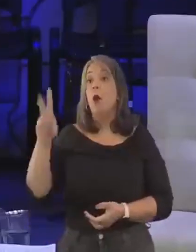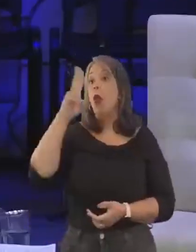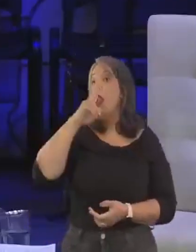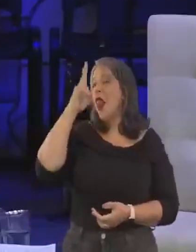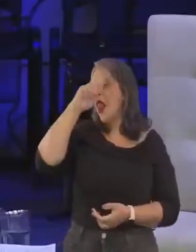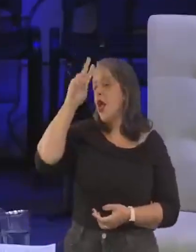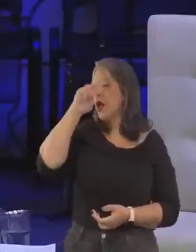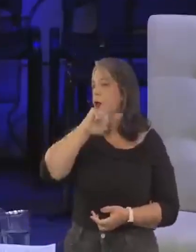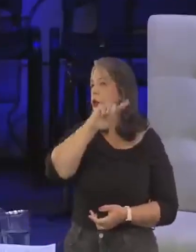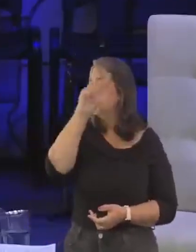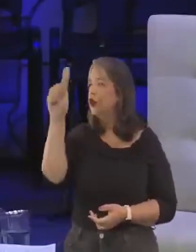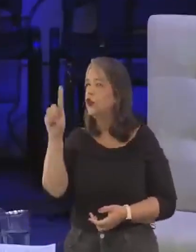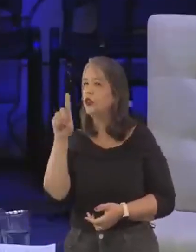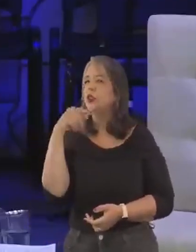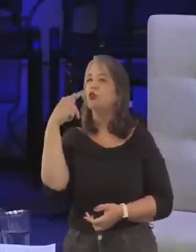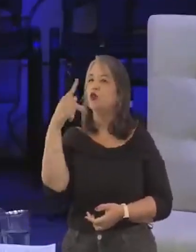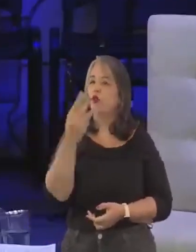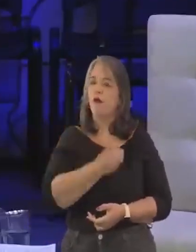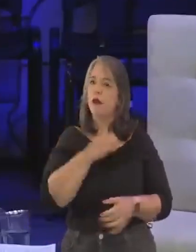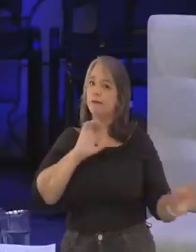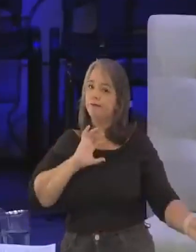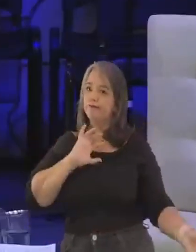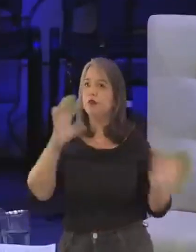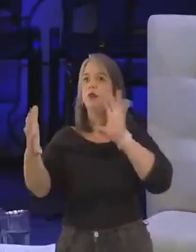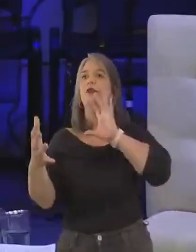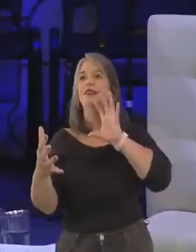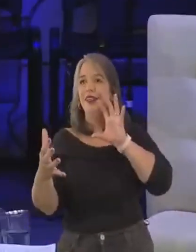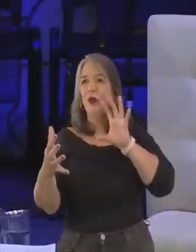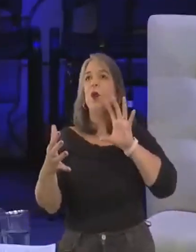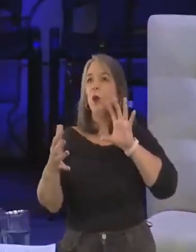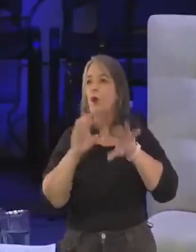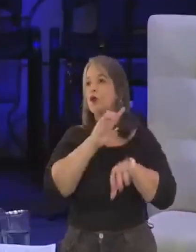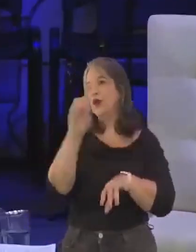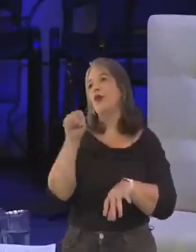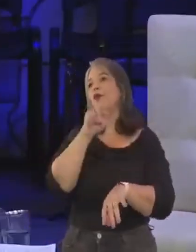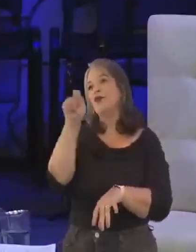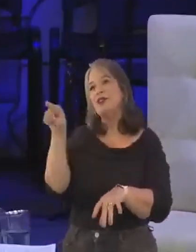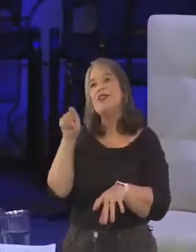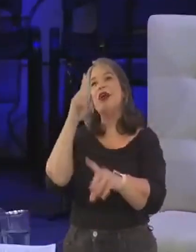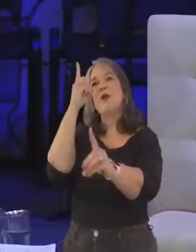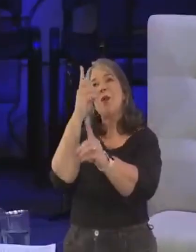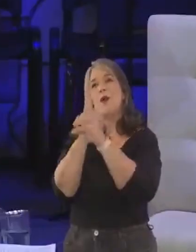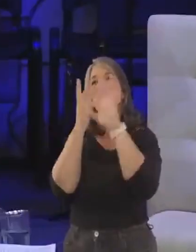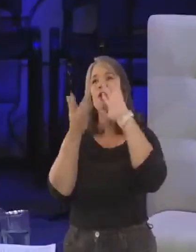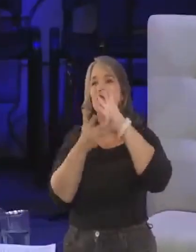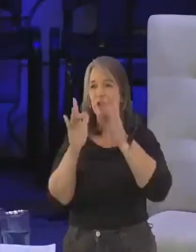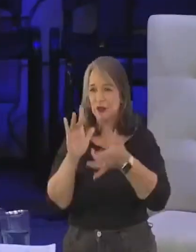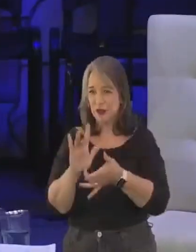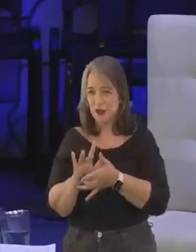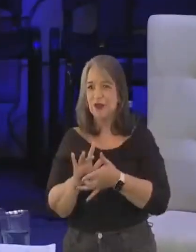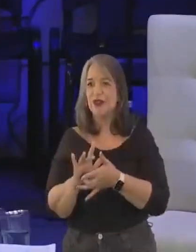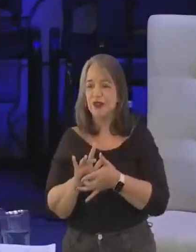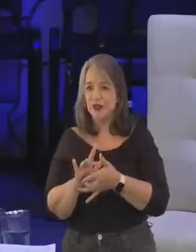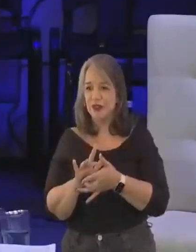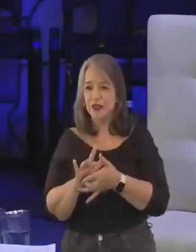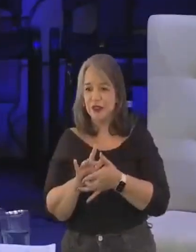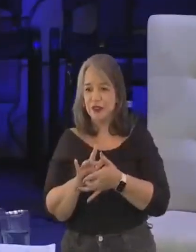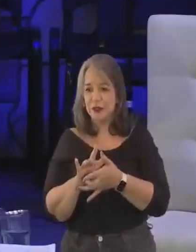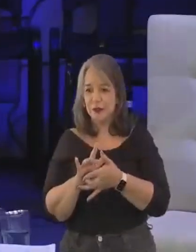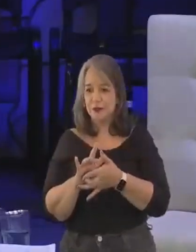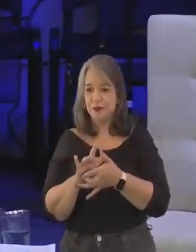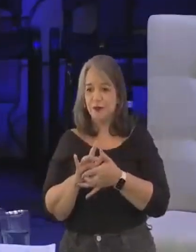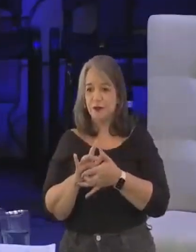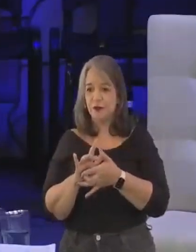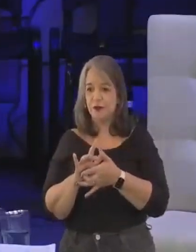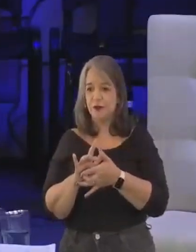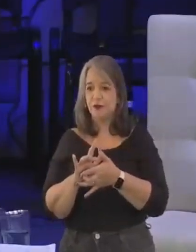dia do seu encontro maravilhoso com Jesus, ele então escreveu a poesia que tornou-se em hino, o hino